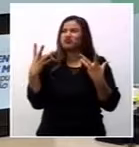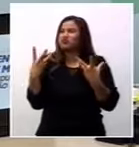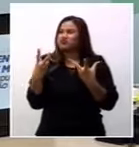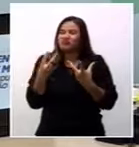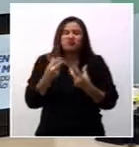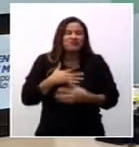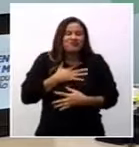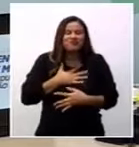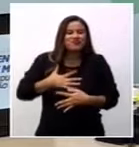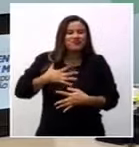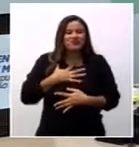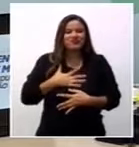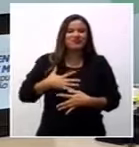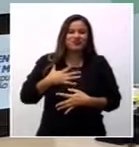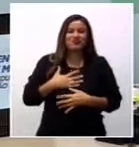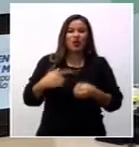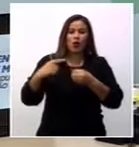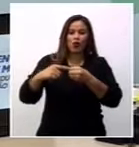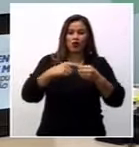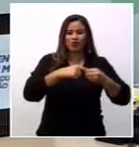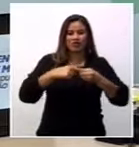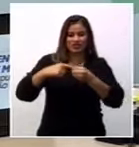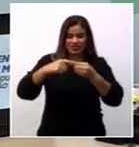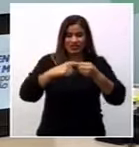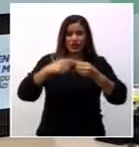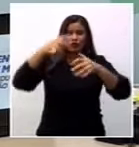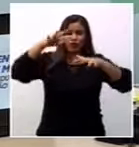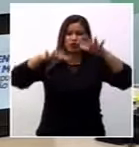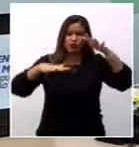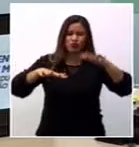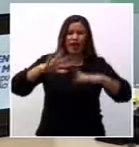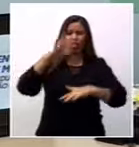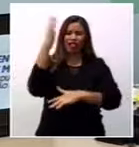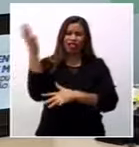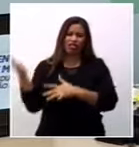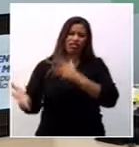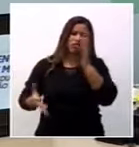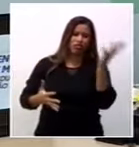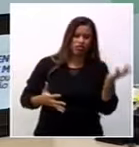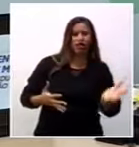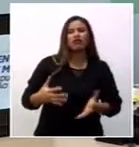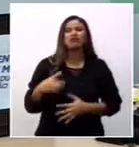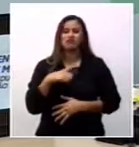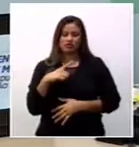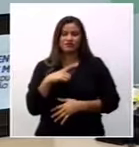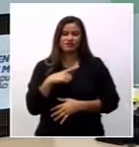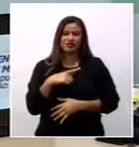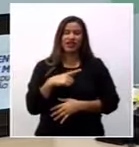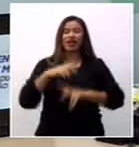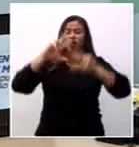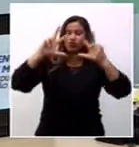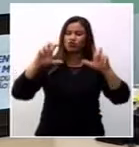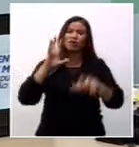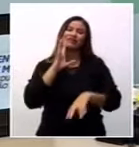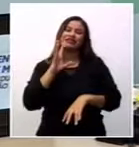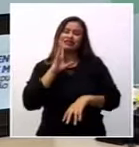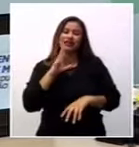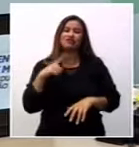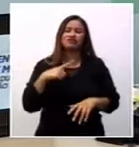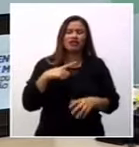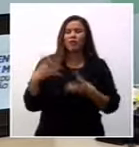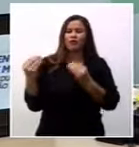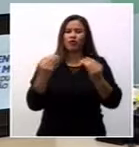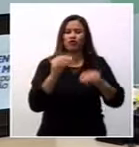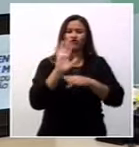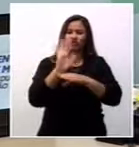adoro, que é urbanização e os desastres ambientais. É um tema super legal. A gente vai ter aí vários vídeos,